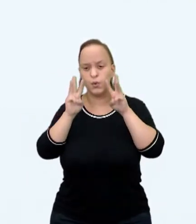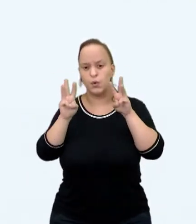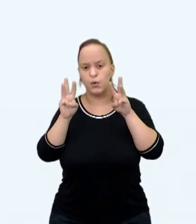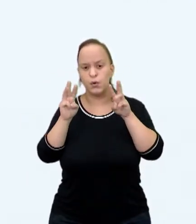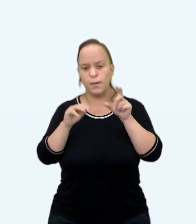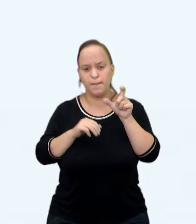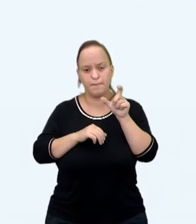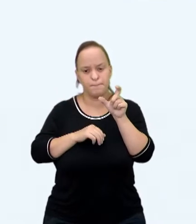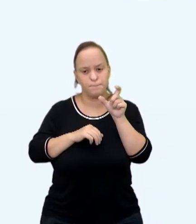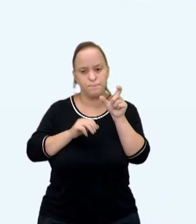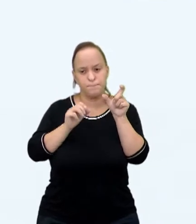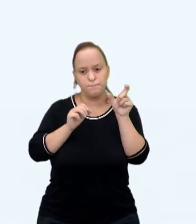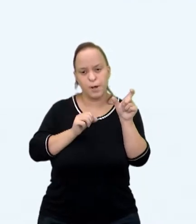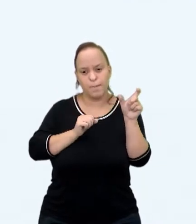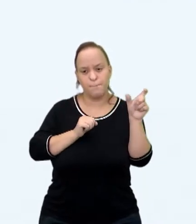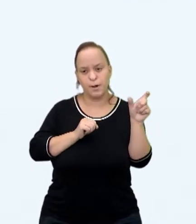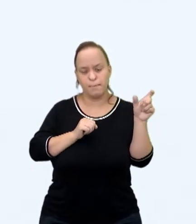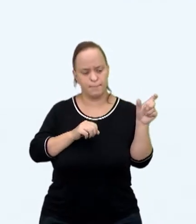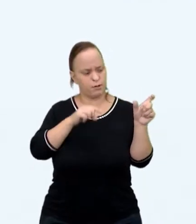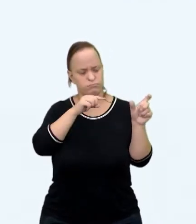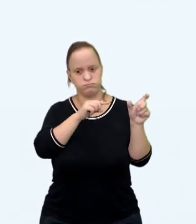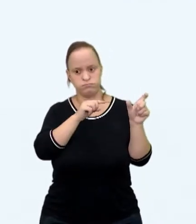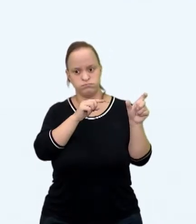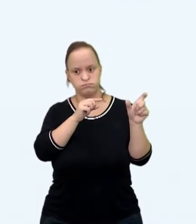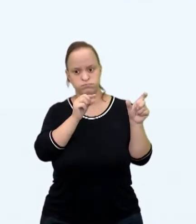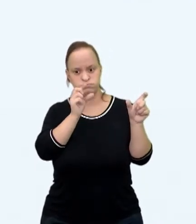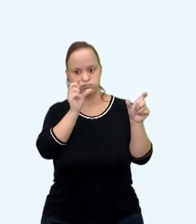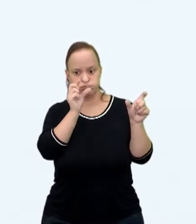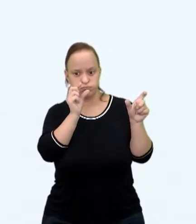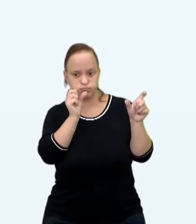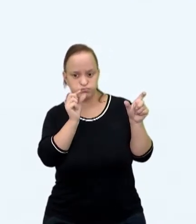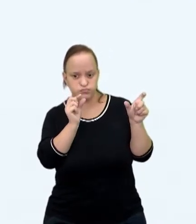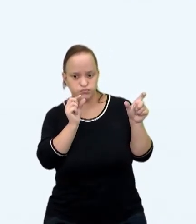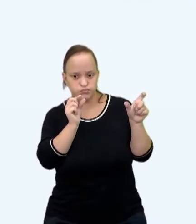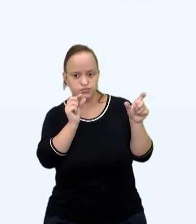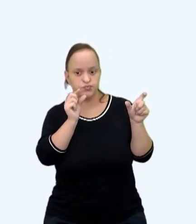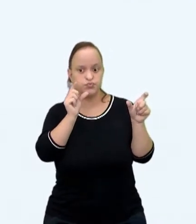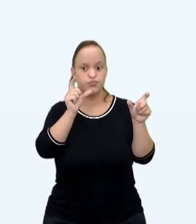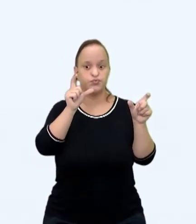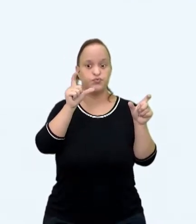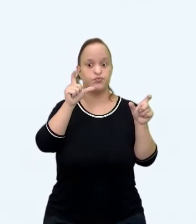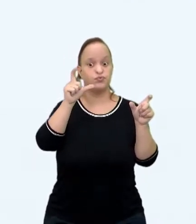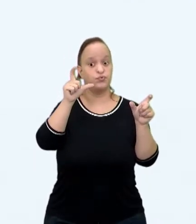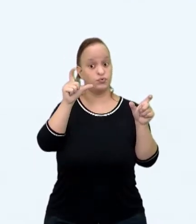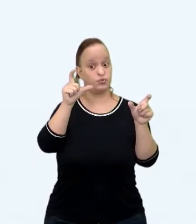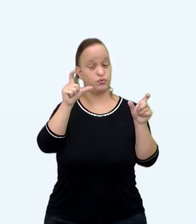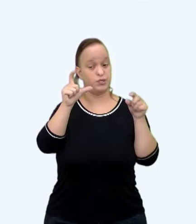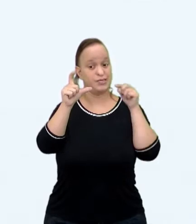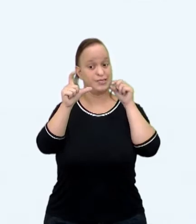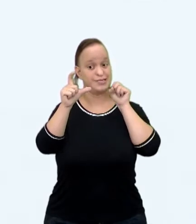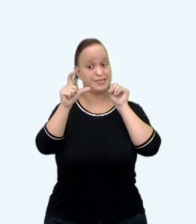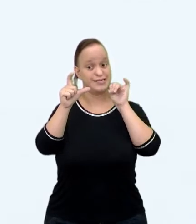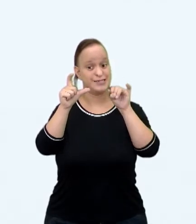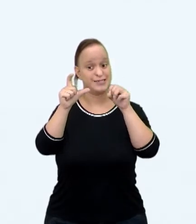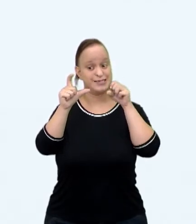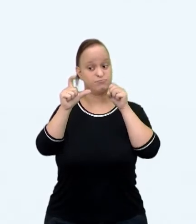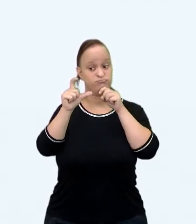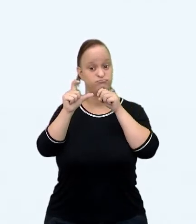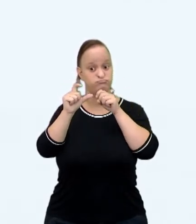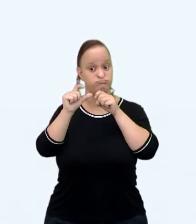notamos na imagem possuem o tamanho devido de acordo com a sua importância, ou